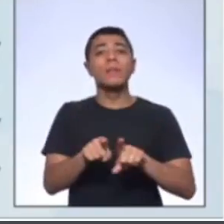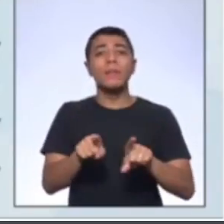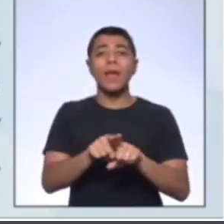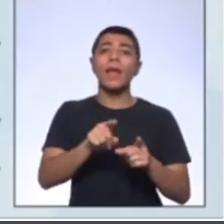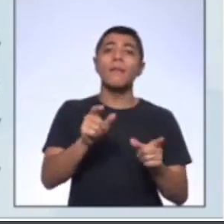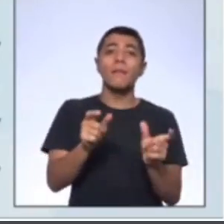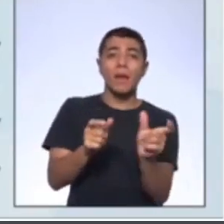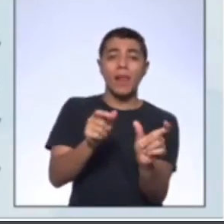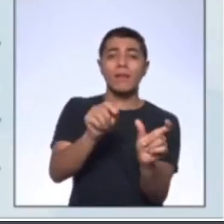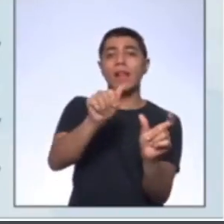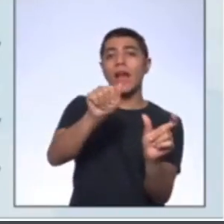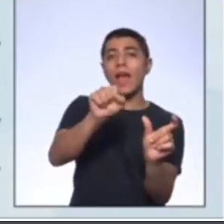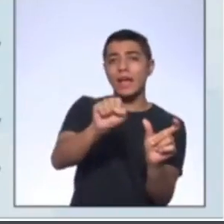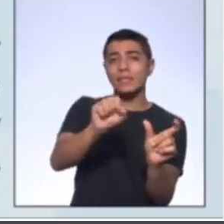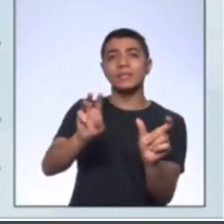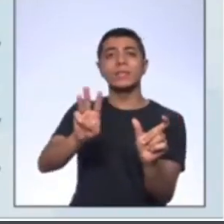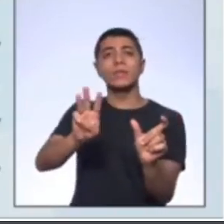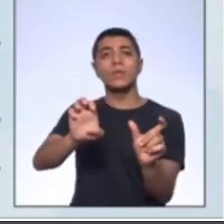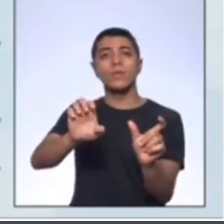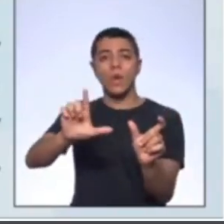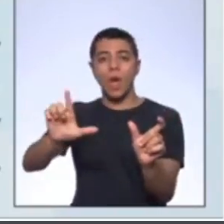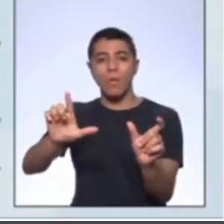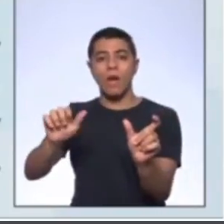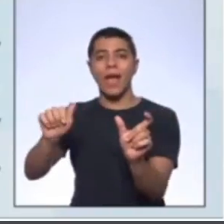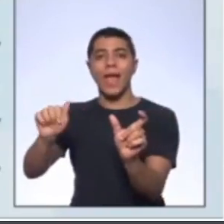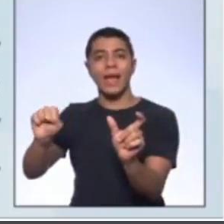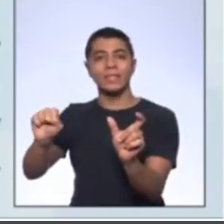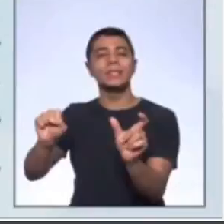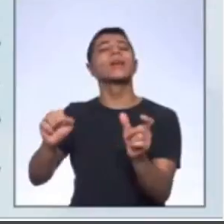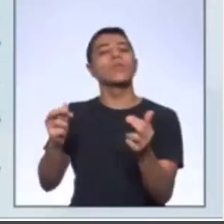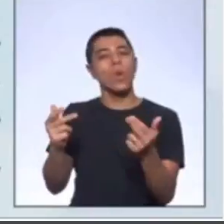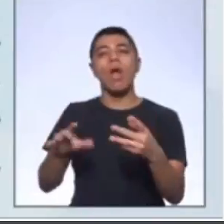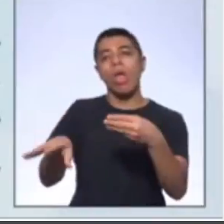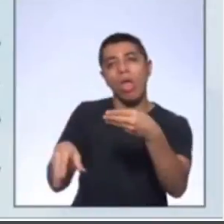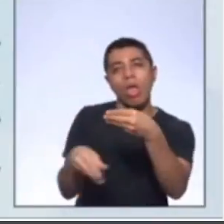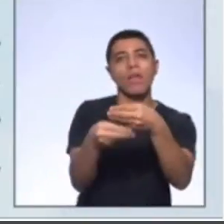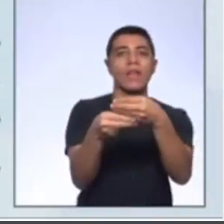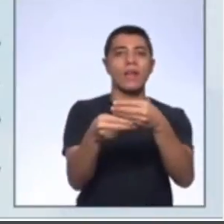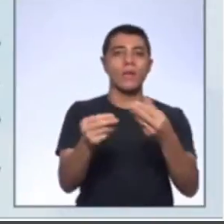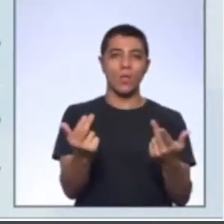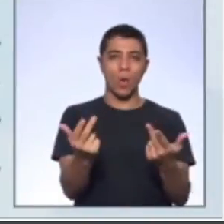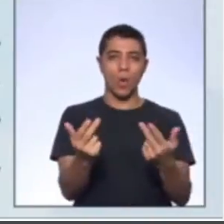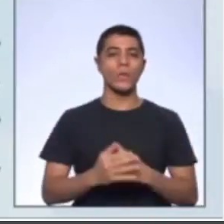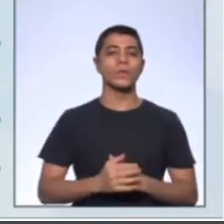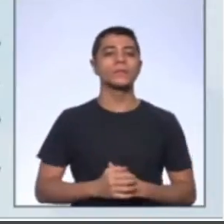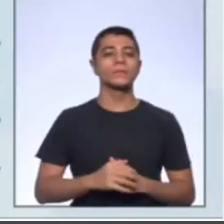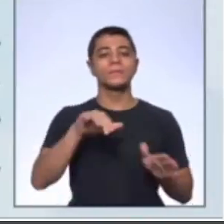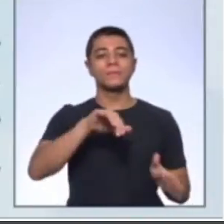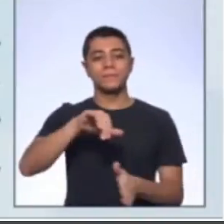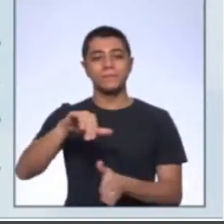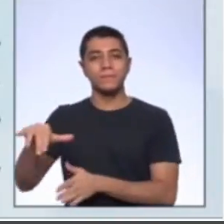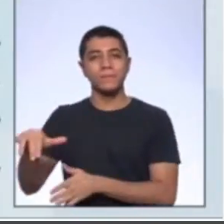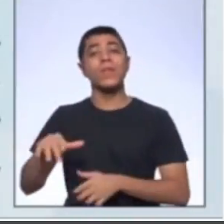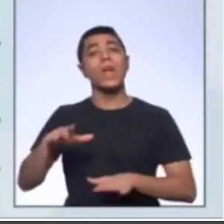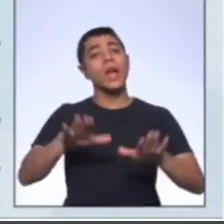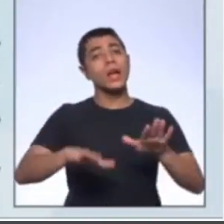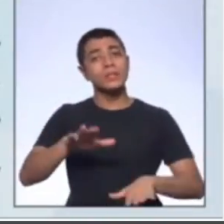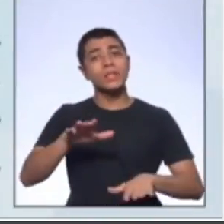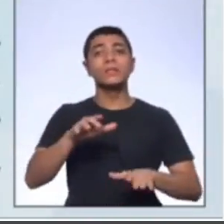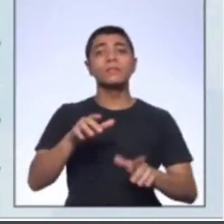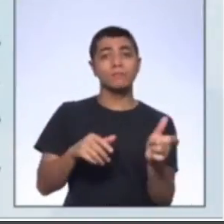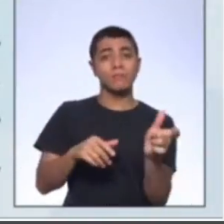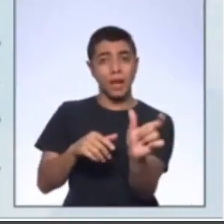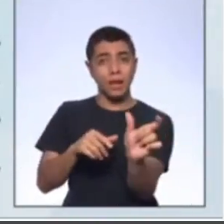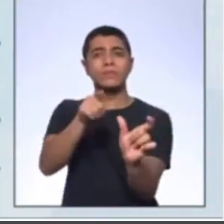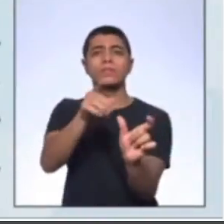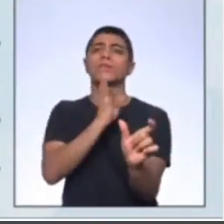como para indicar contraste nós temos também esse termo que vocês já viram já conhecem que